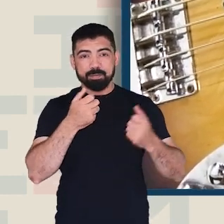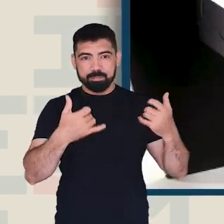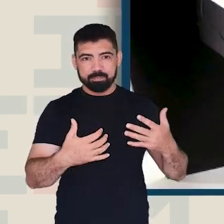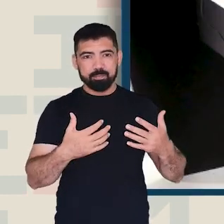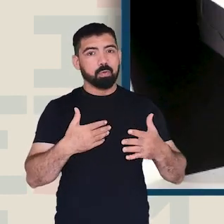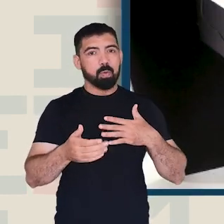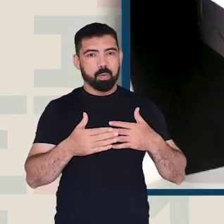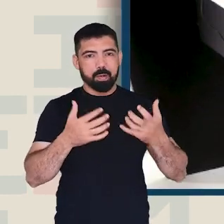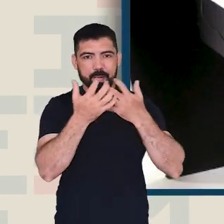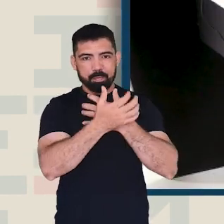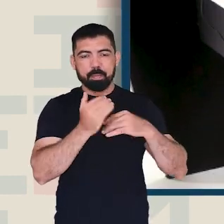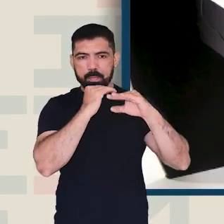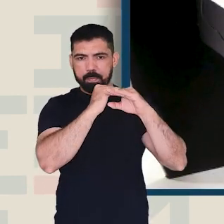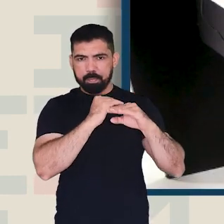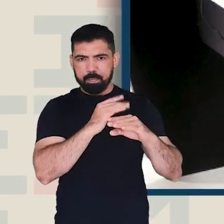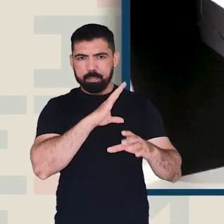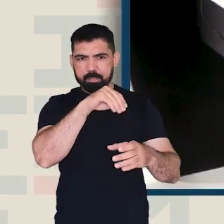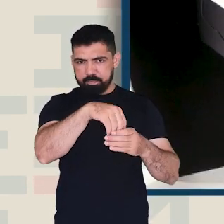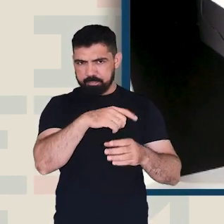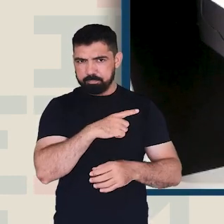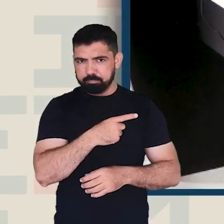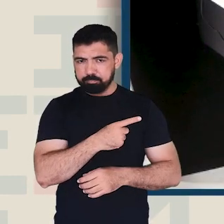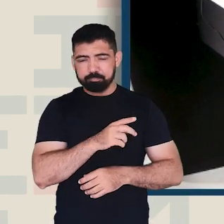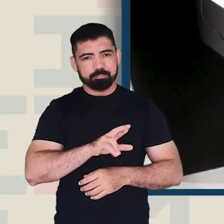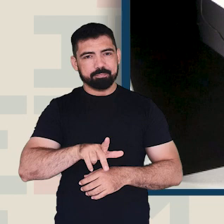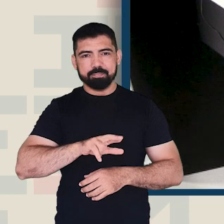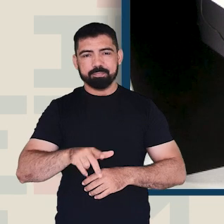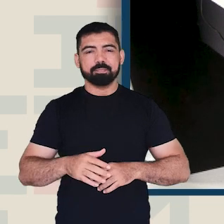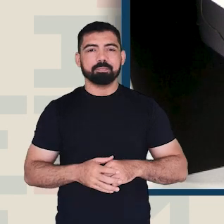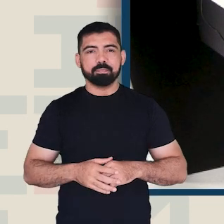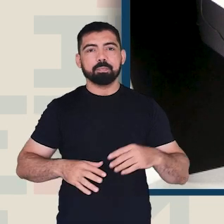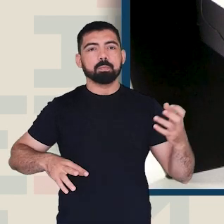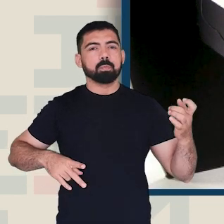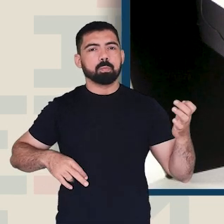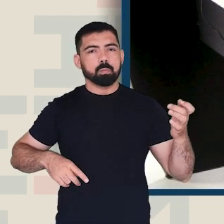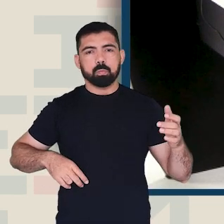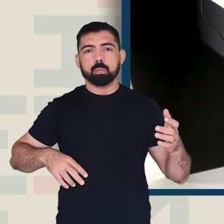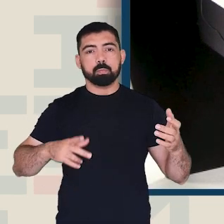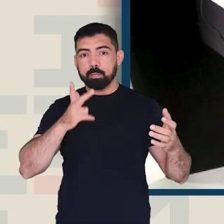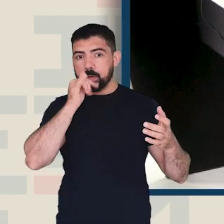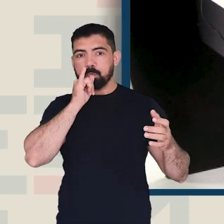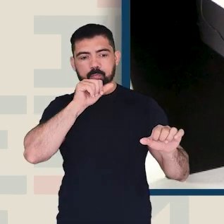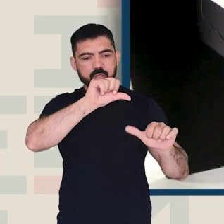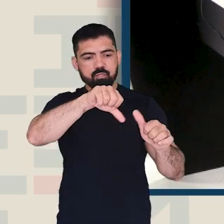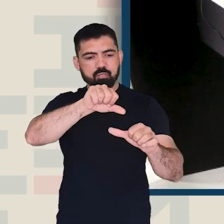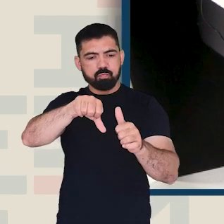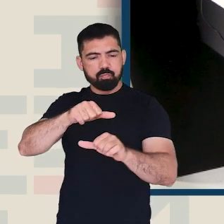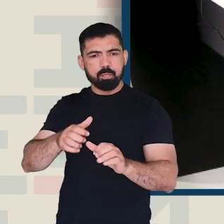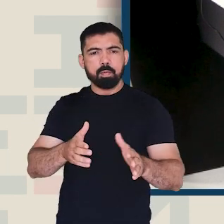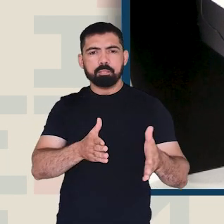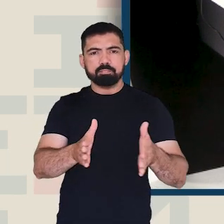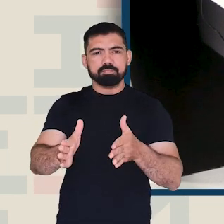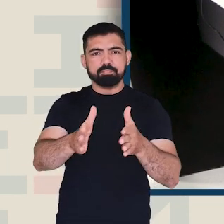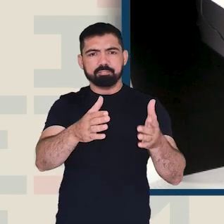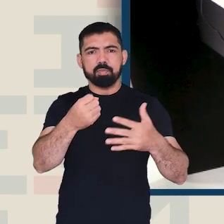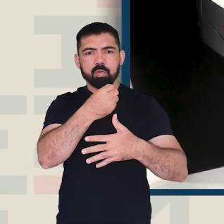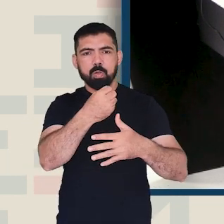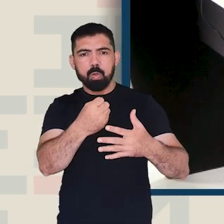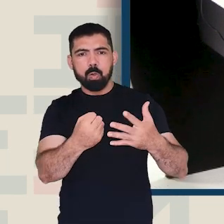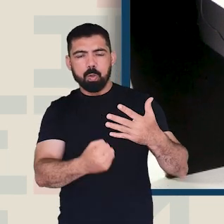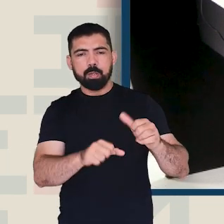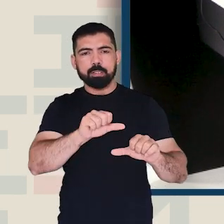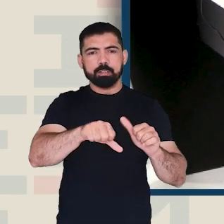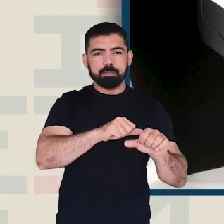jazz, você não vai ouvir esse padrão, é isso aqui acontecendo. Literalmente o baixo sai caminhando com notas diferentes. Mas há